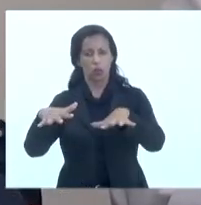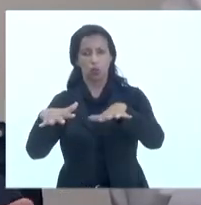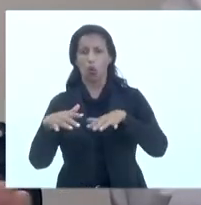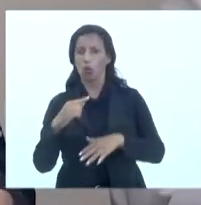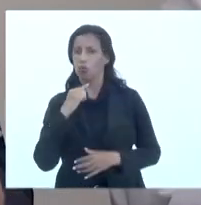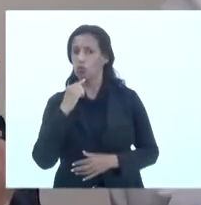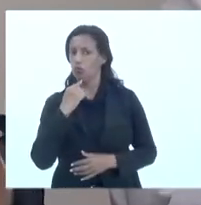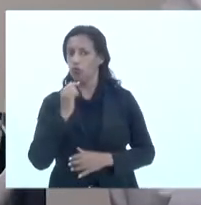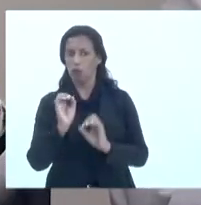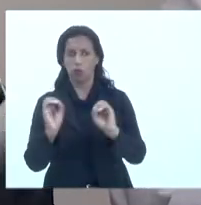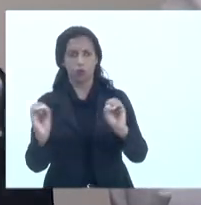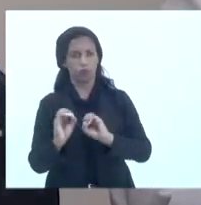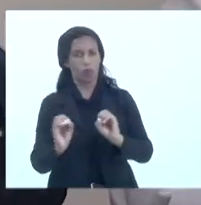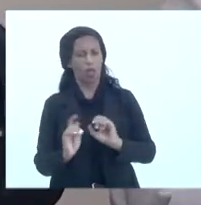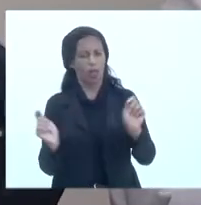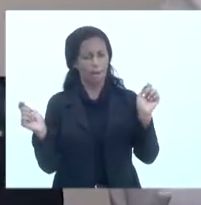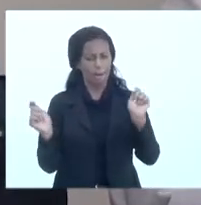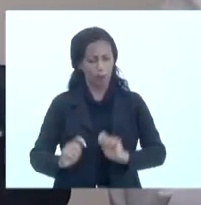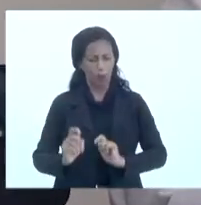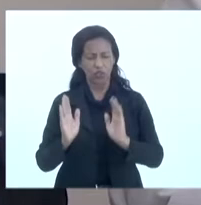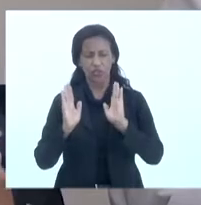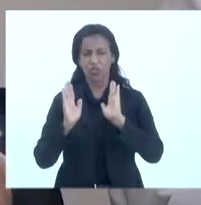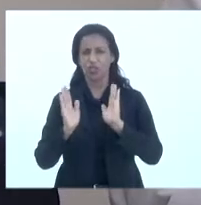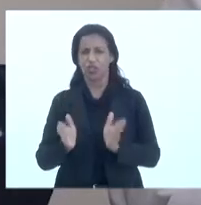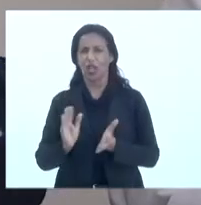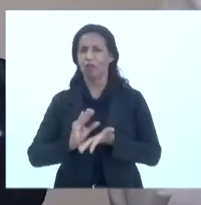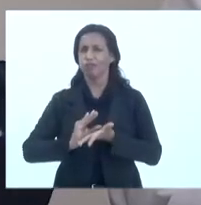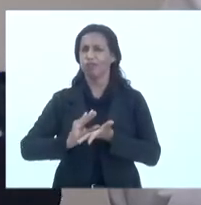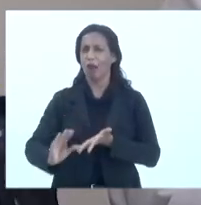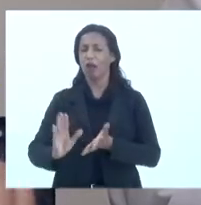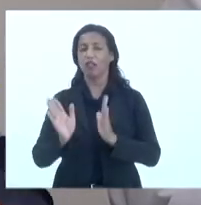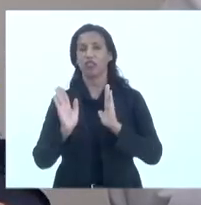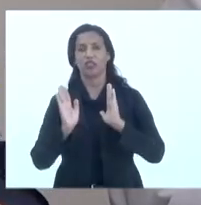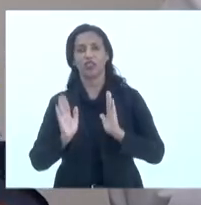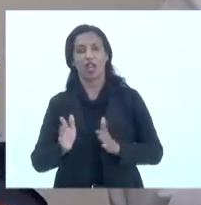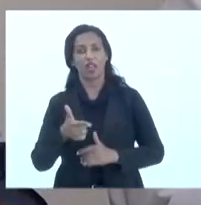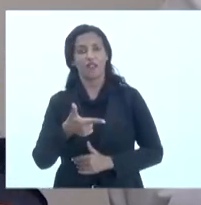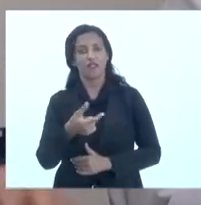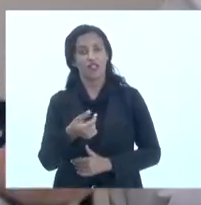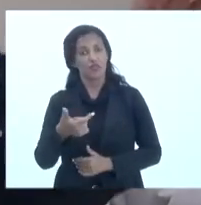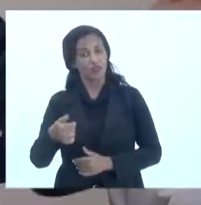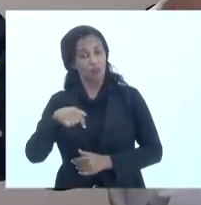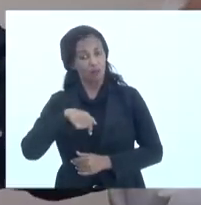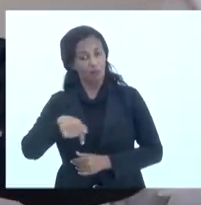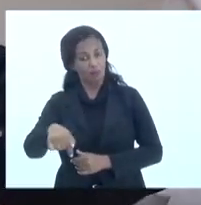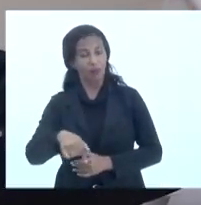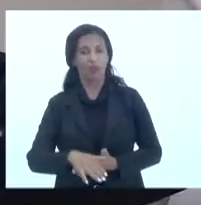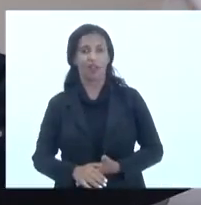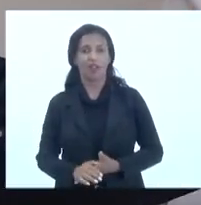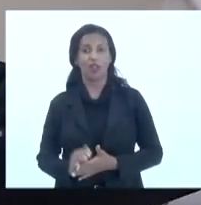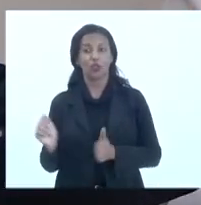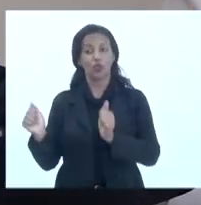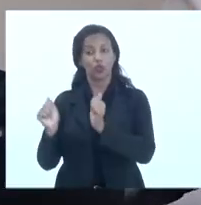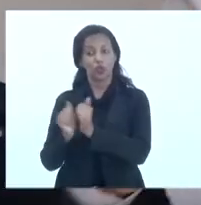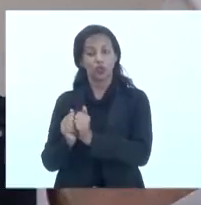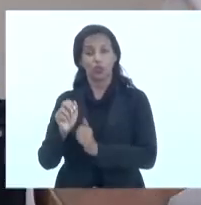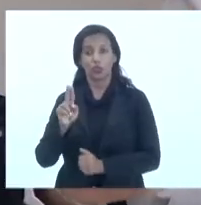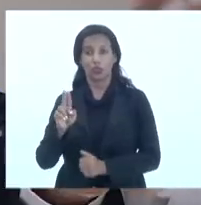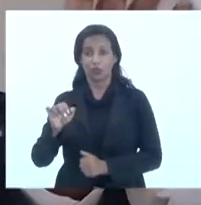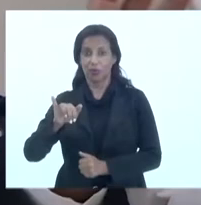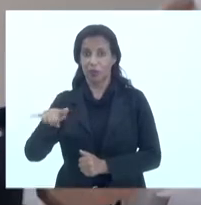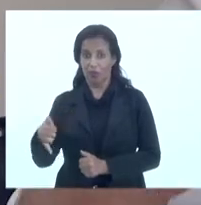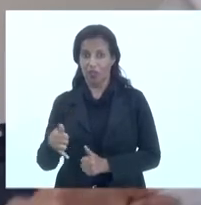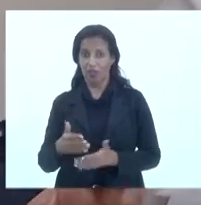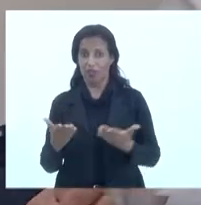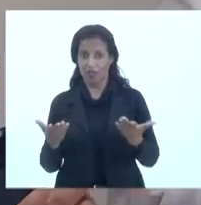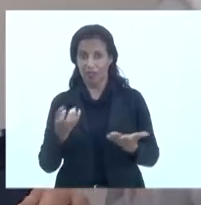tenho dúvida que a gente pode aportar já algum recurso, ainda em 2021, através da UERJ. Tá bom?